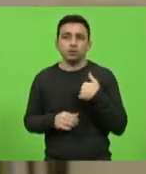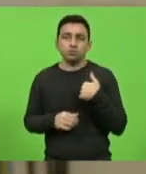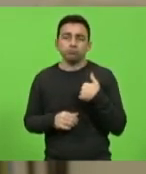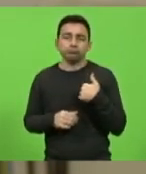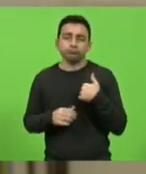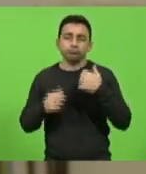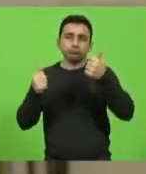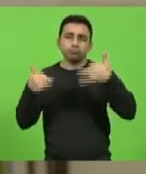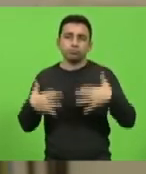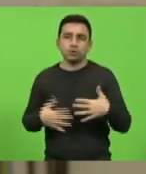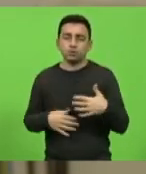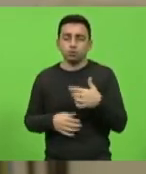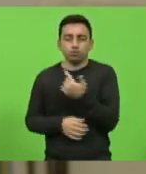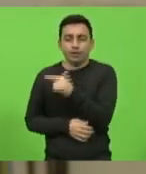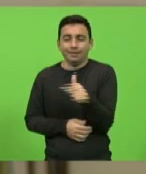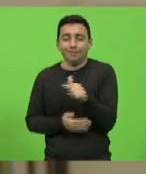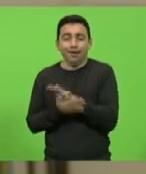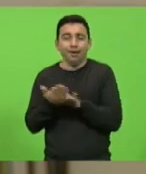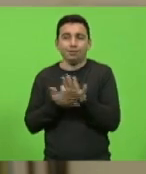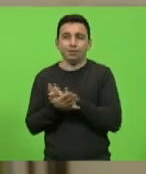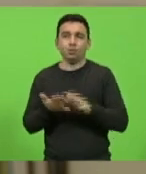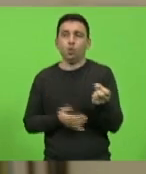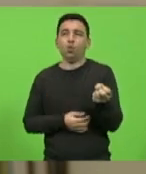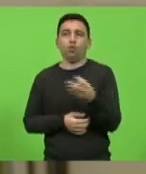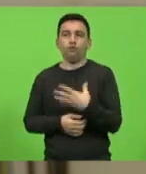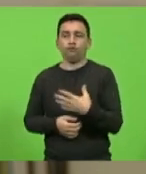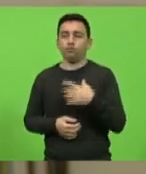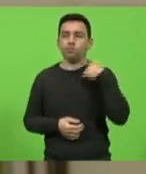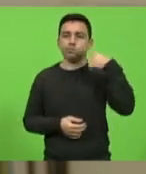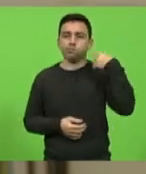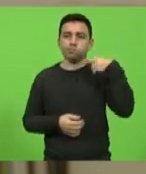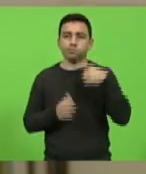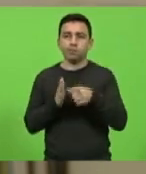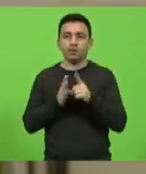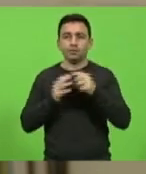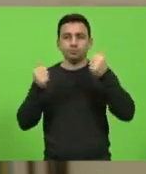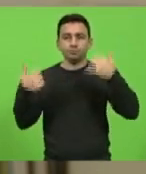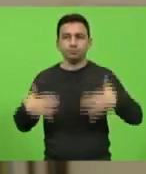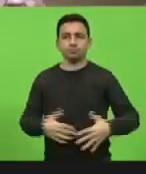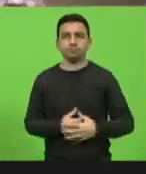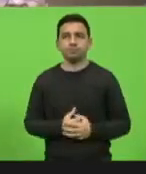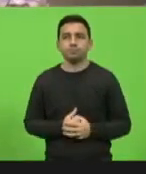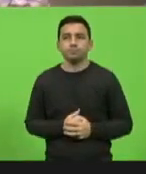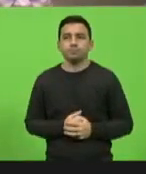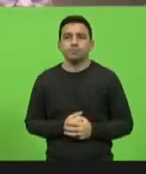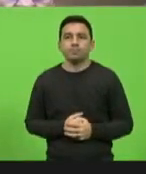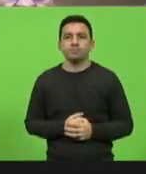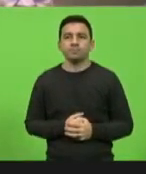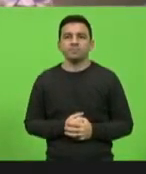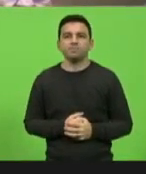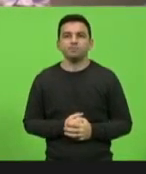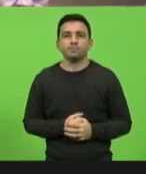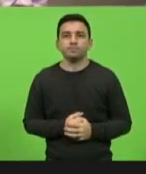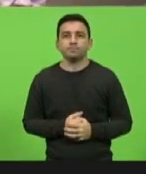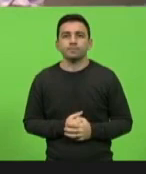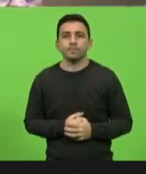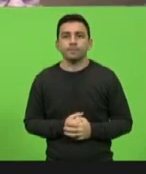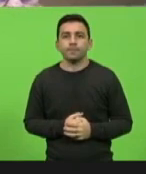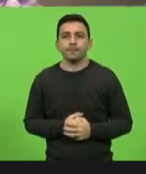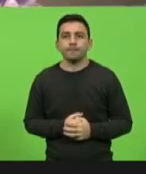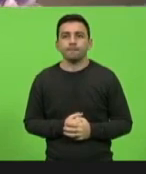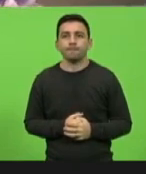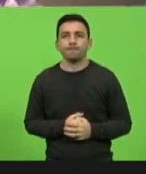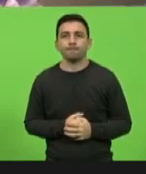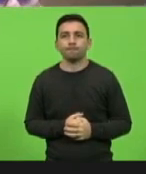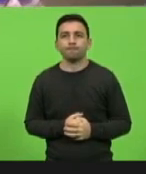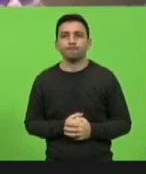que nada de novo foi trazido pelos nobres advogados que me antecederam. Obrigado. Pois não, muito obrigado, doutor Marcos Probst, também